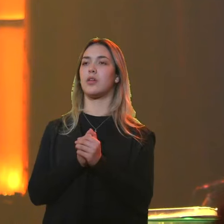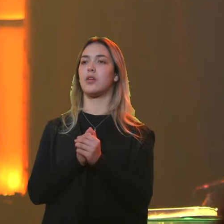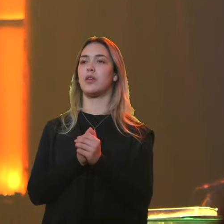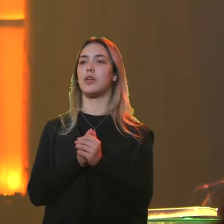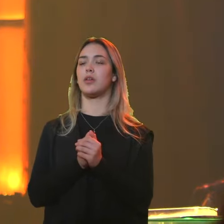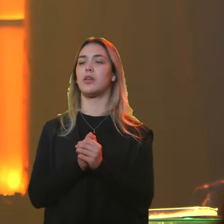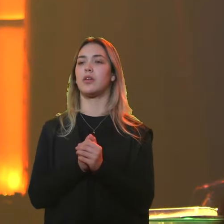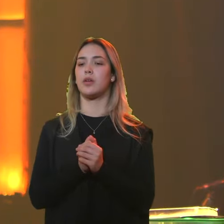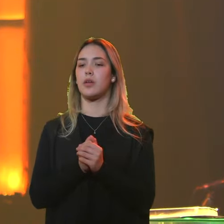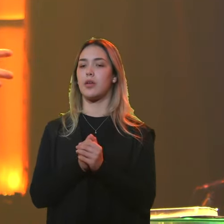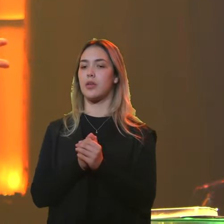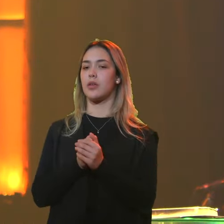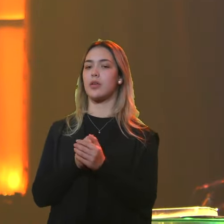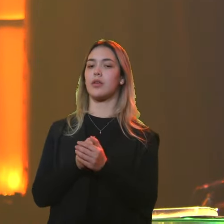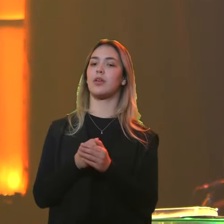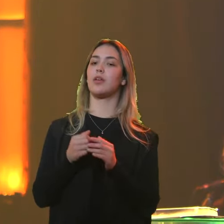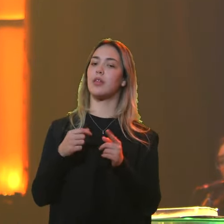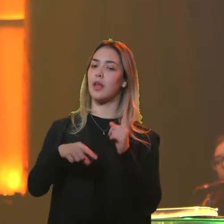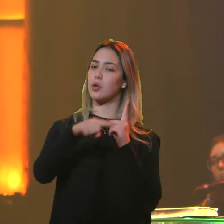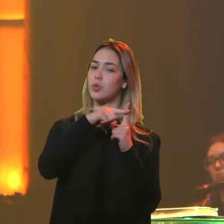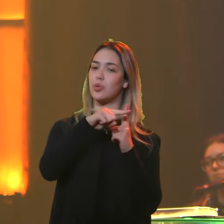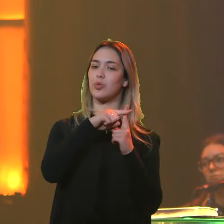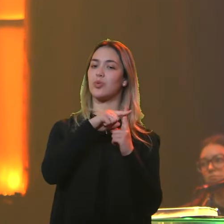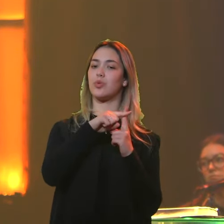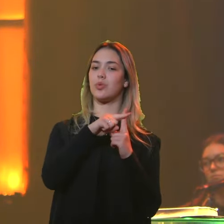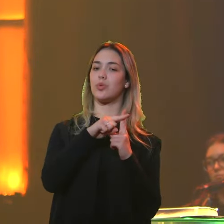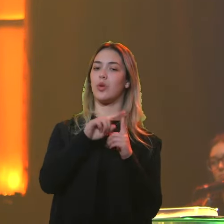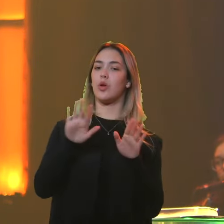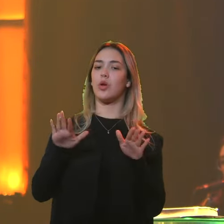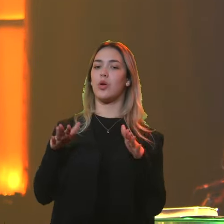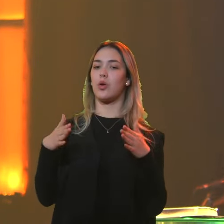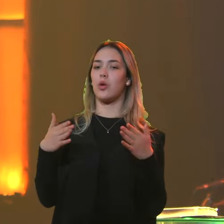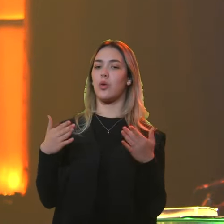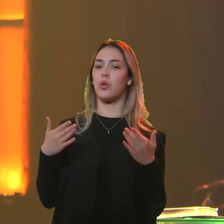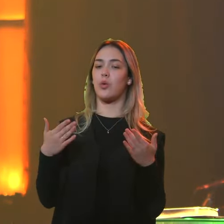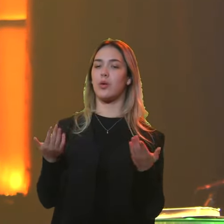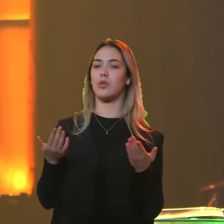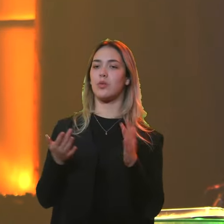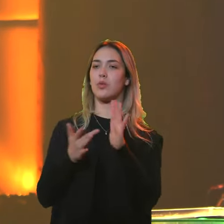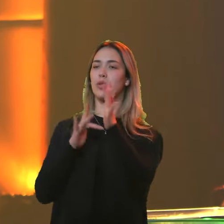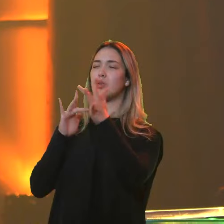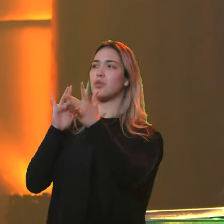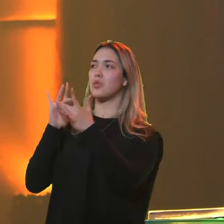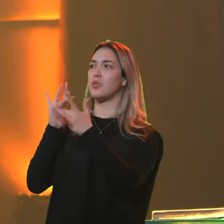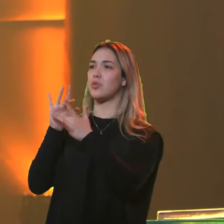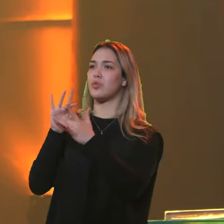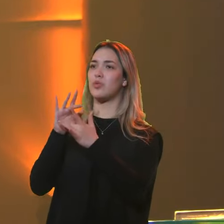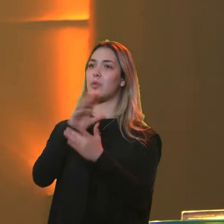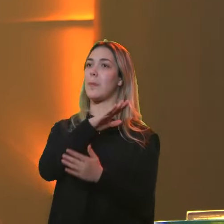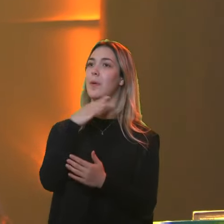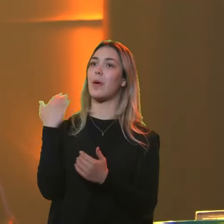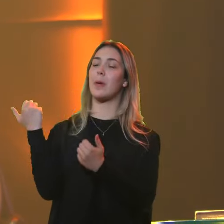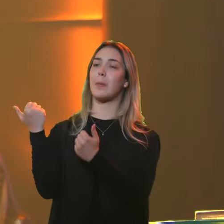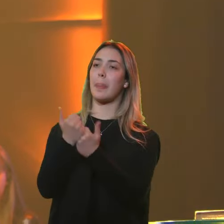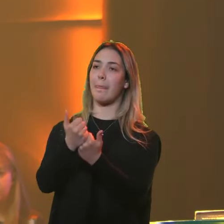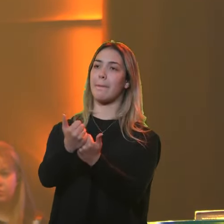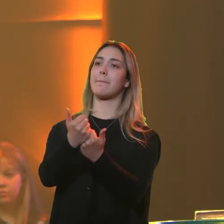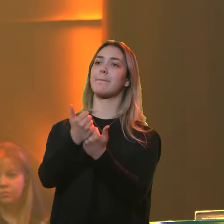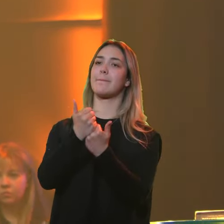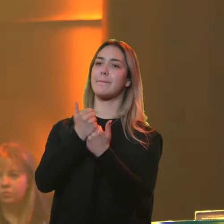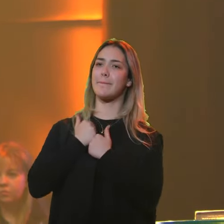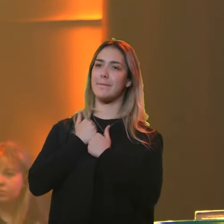A cruz é Jesus simbolizando o que eu e você fizemos. Ele virou as costas para Deus no nosso lugar